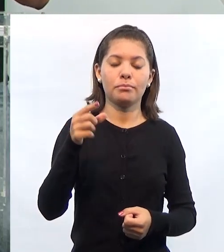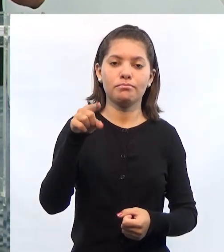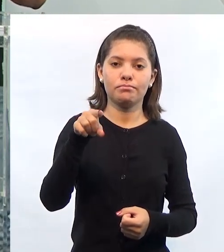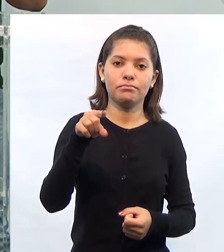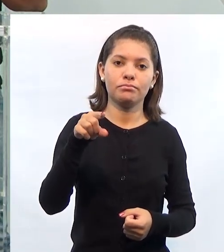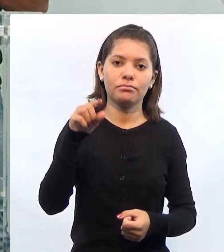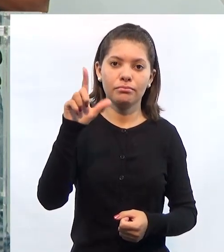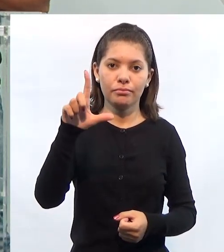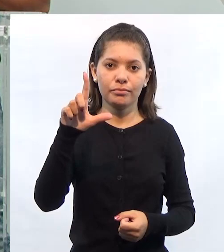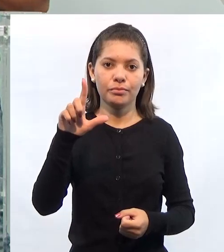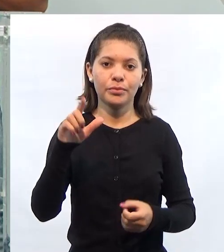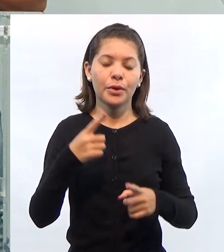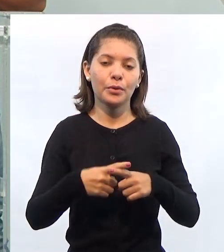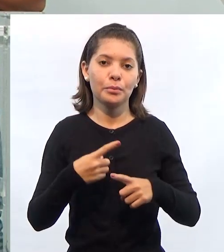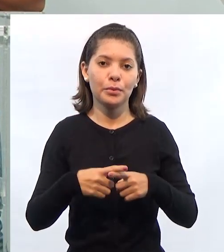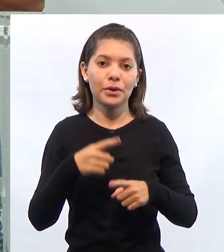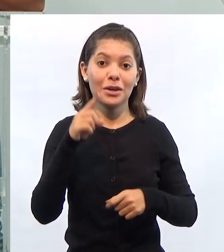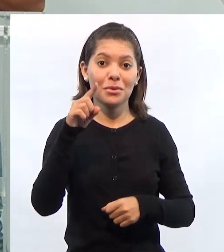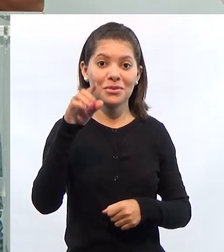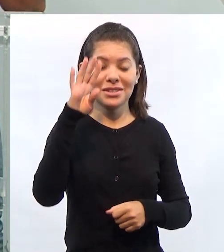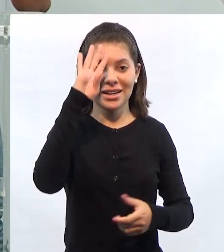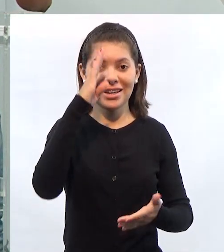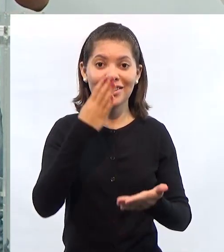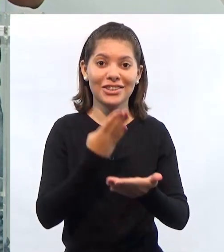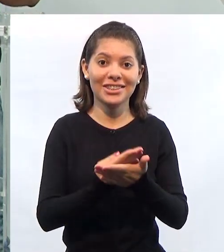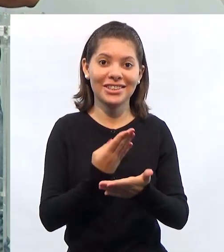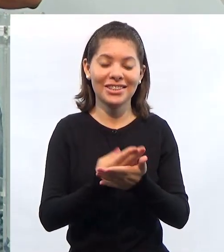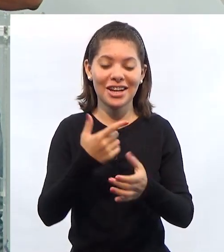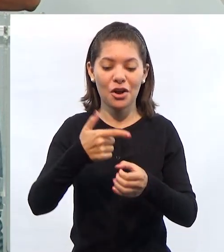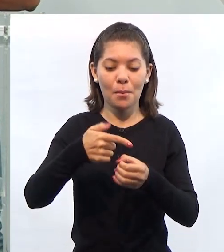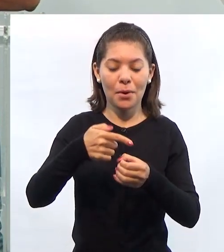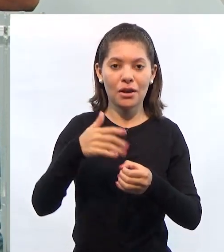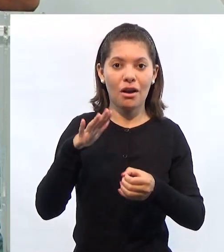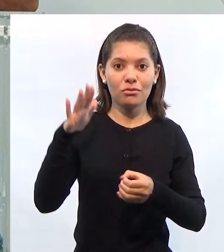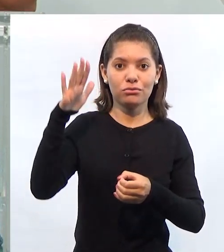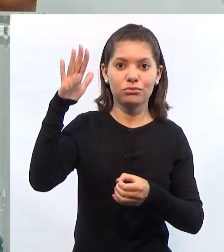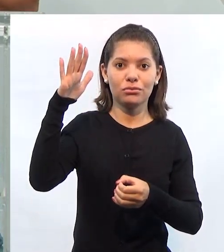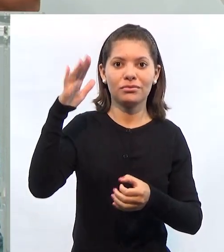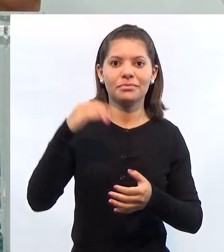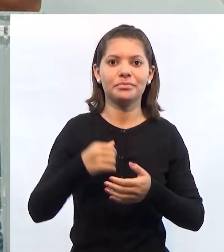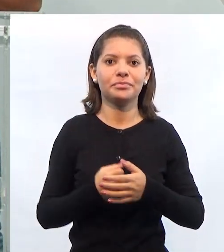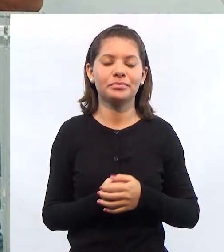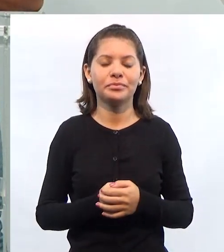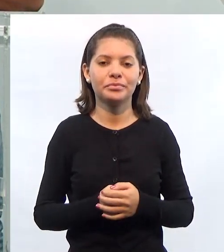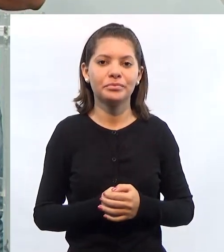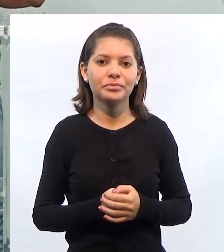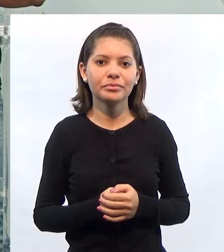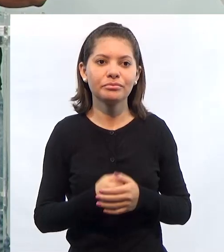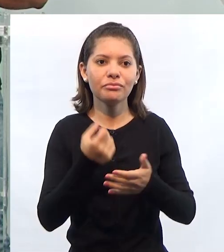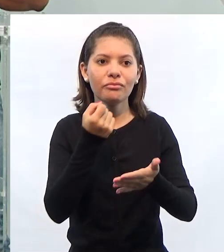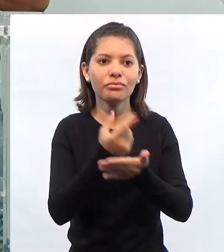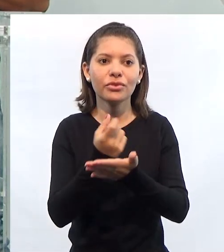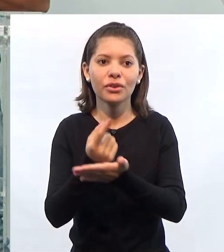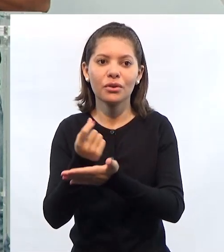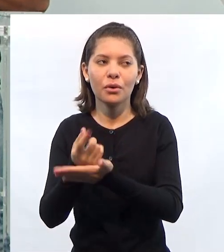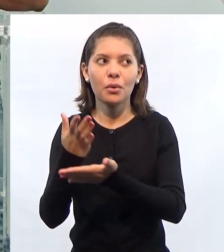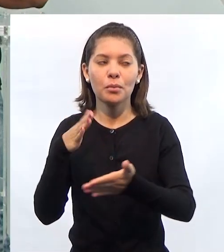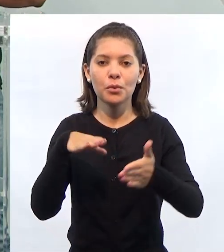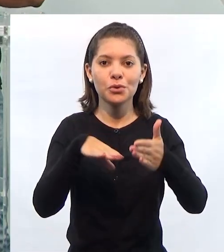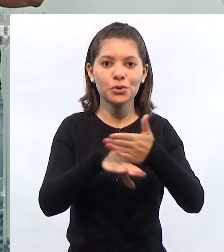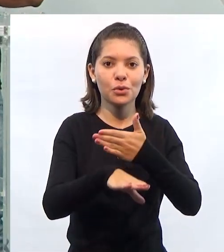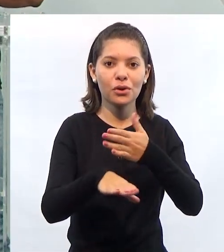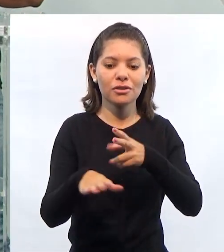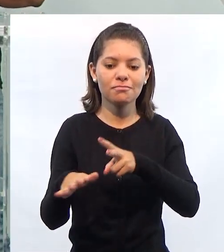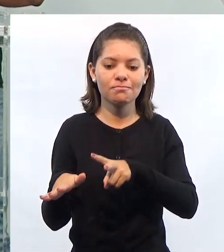Você fez isso porque você acredita que o preço da gasolina vai subir. Então você comprou um estoque que dá para você vender durante